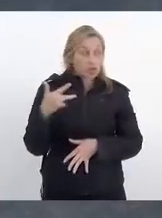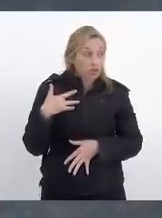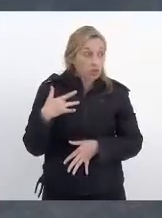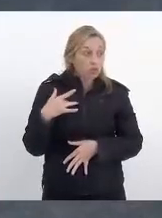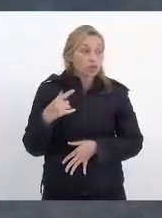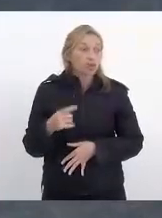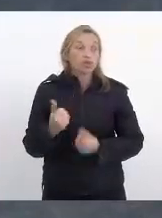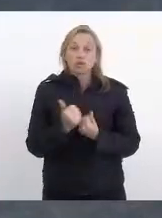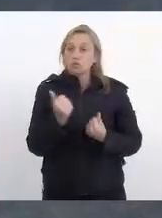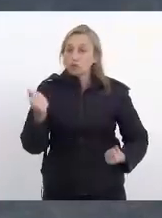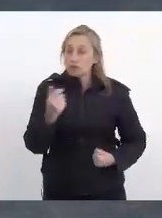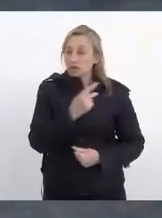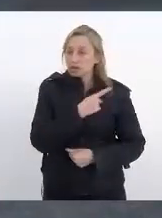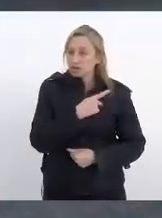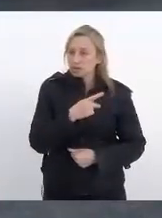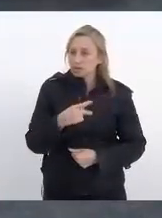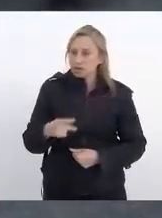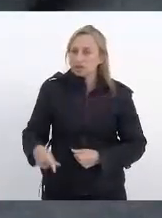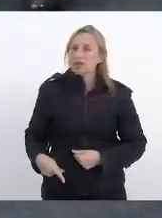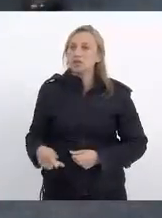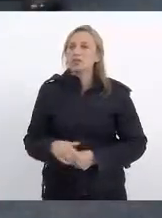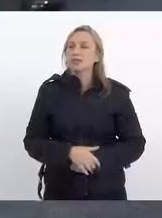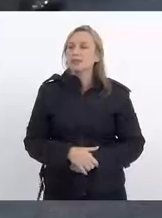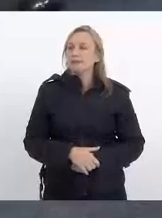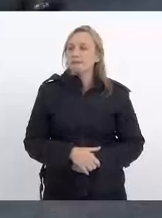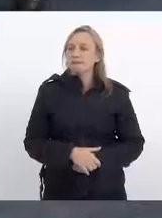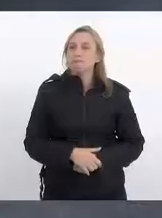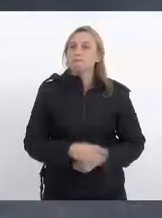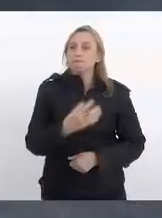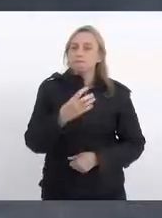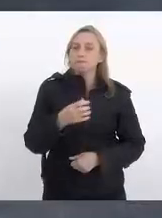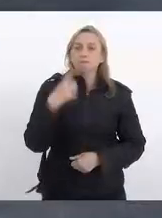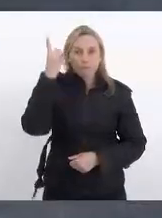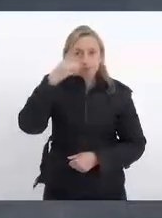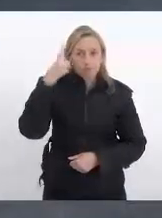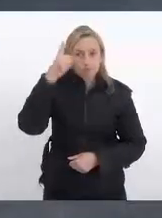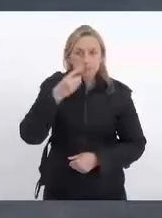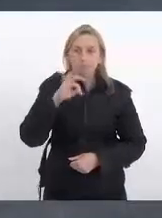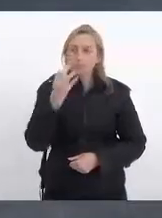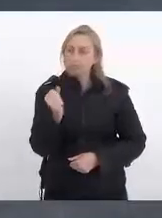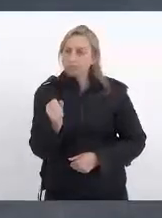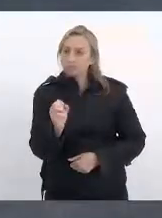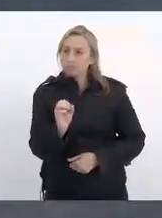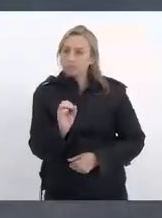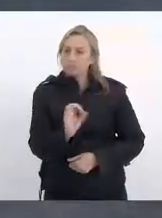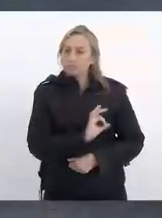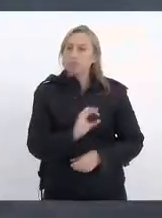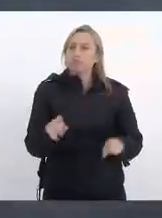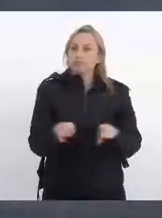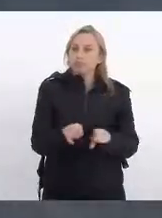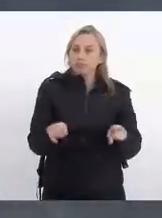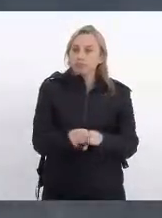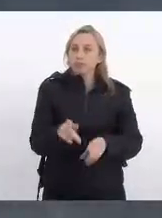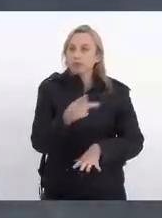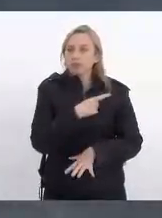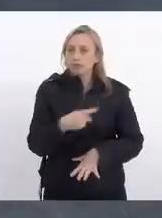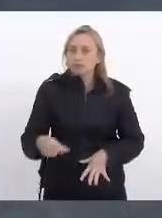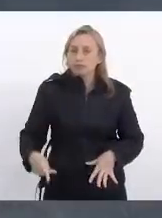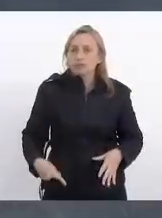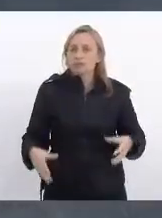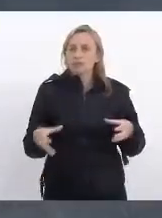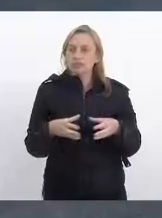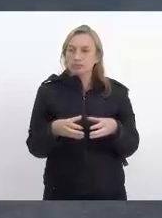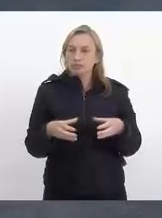que sou vice-presidente a deputada Martha Rocha também que é presidente da Comissão